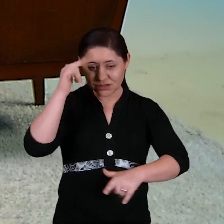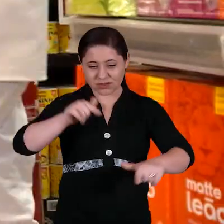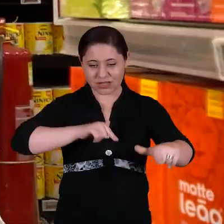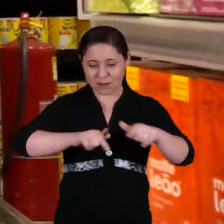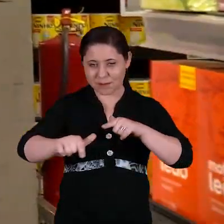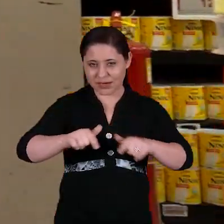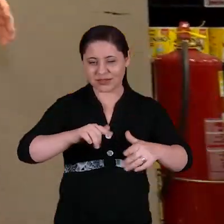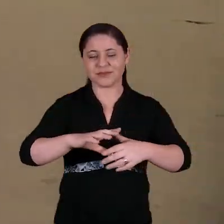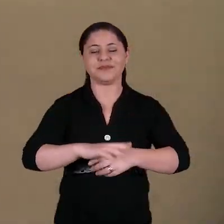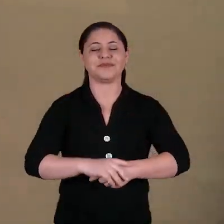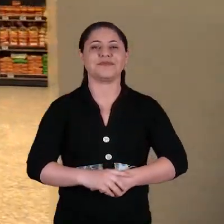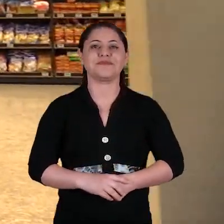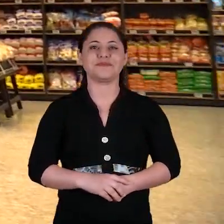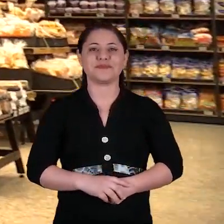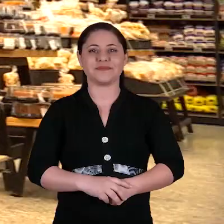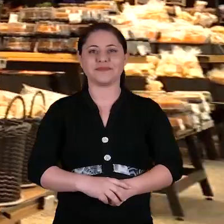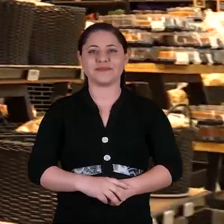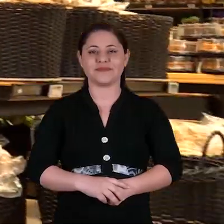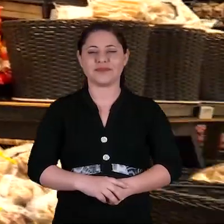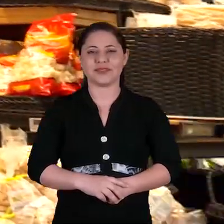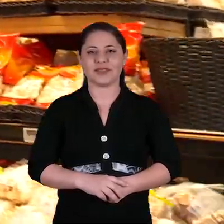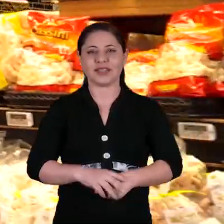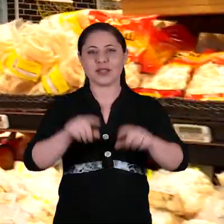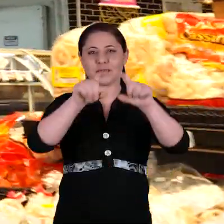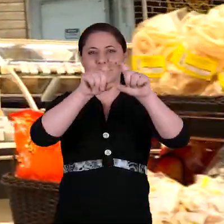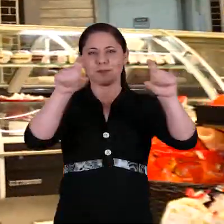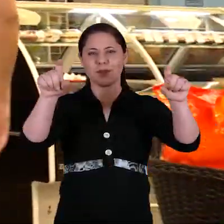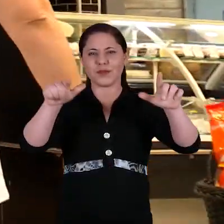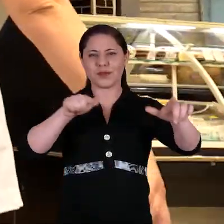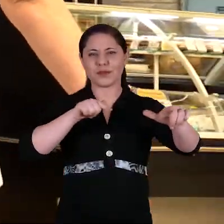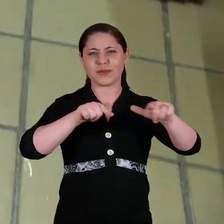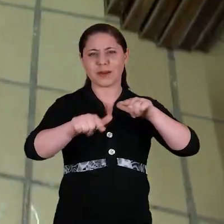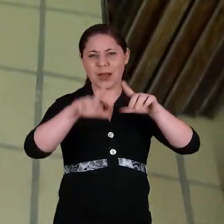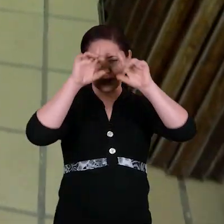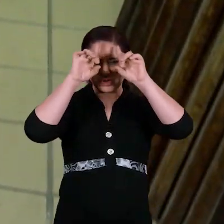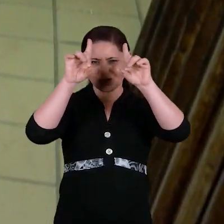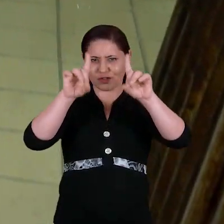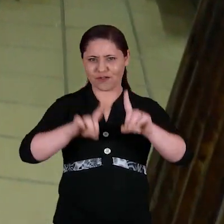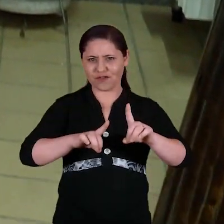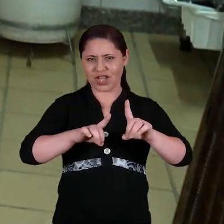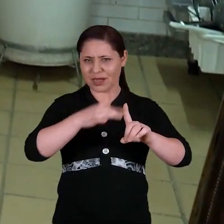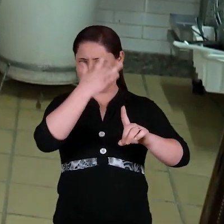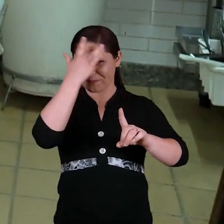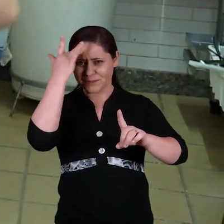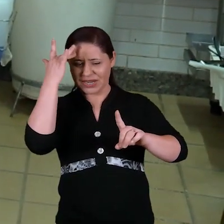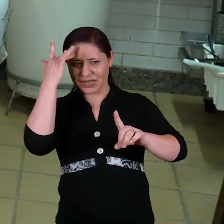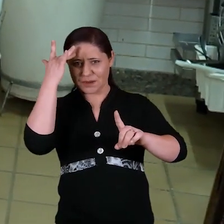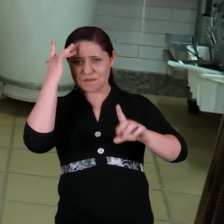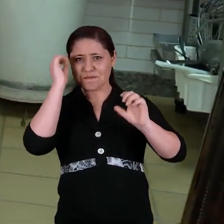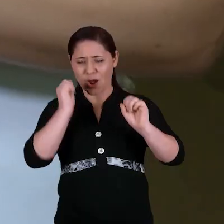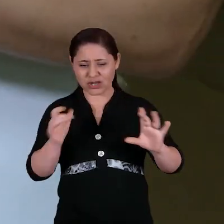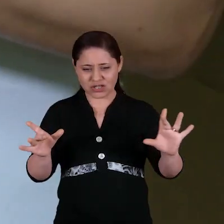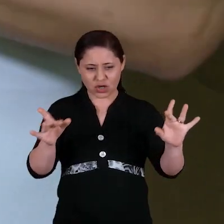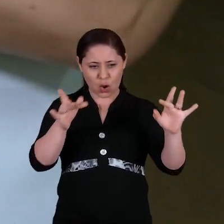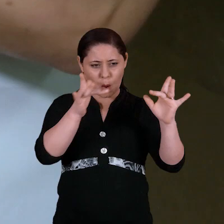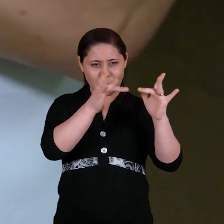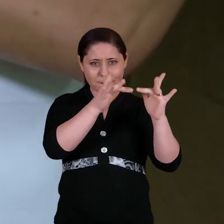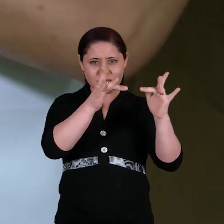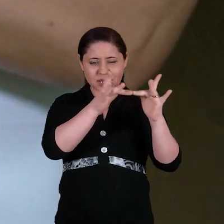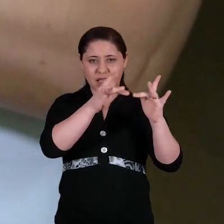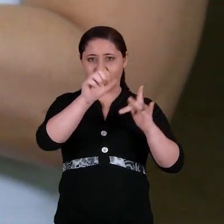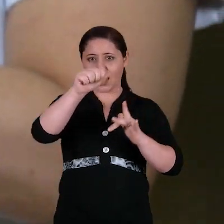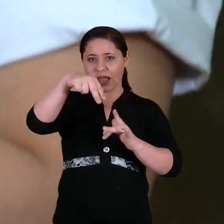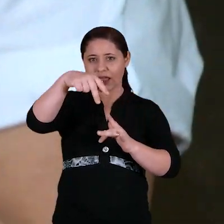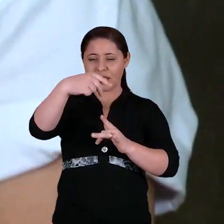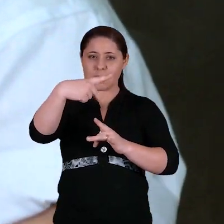trabalho. A frase "o trabalho dignifica o homem" pode se encaixar perfeitamente na vida de Ana